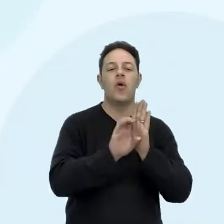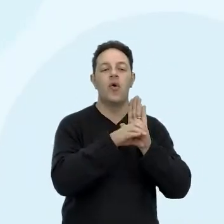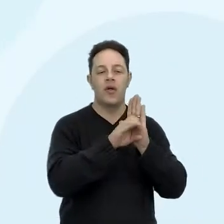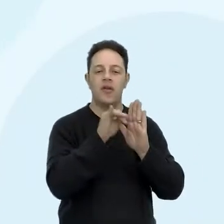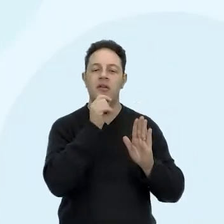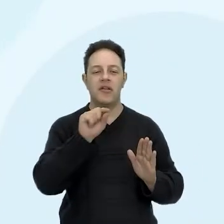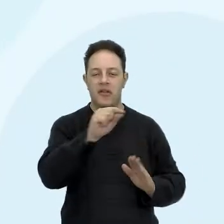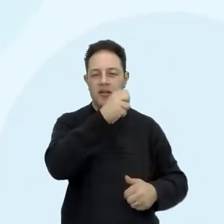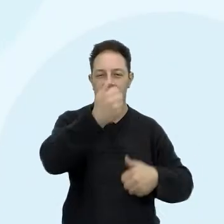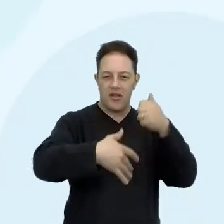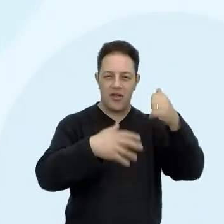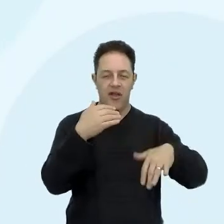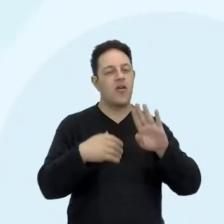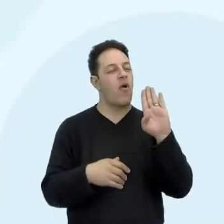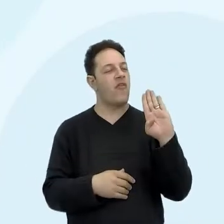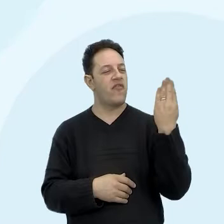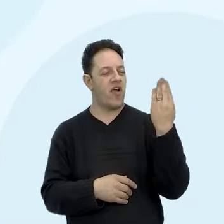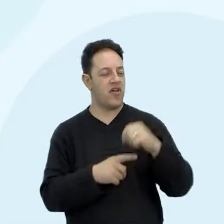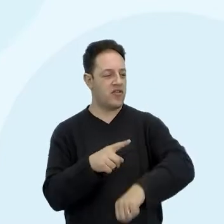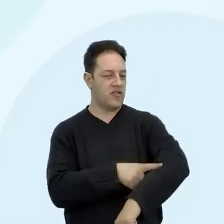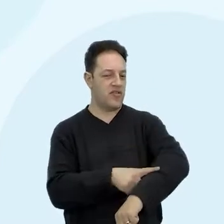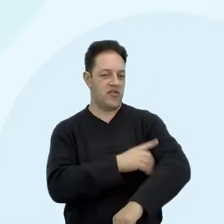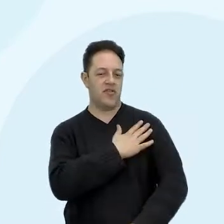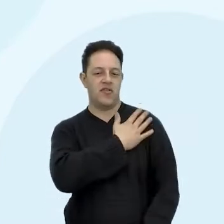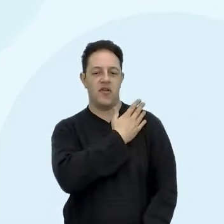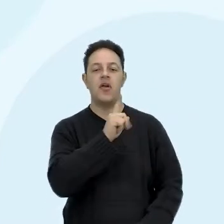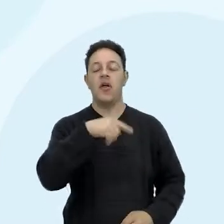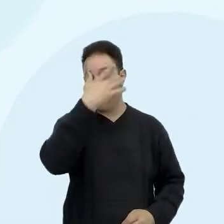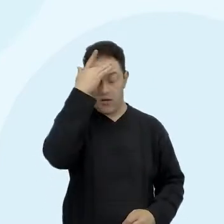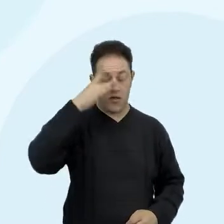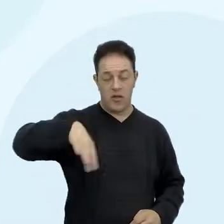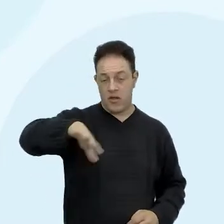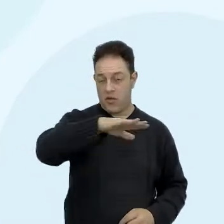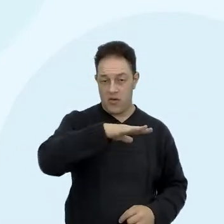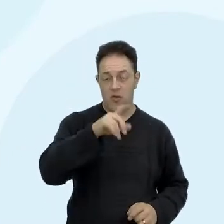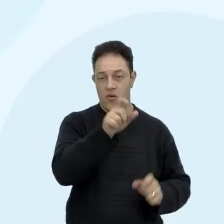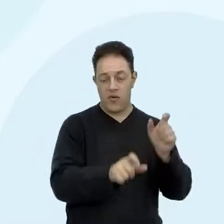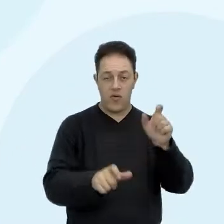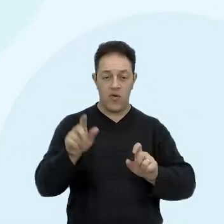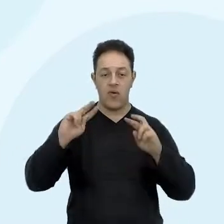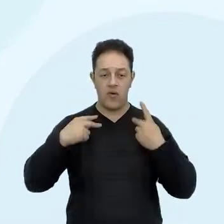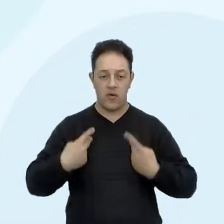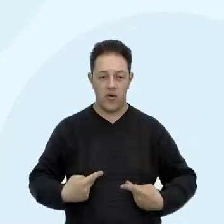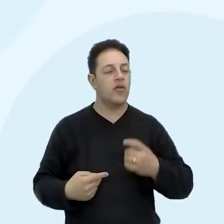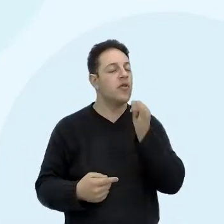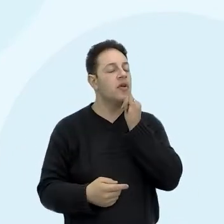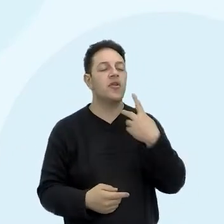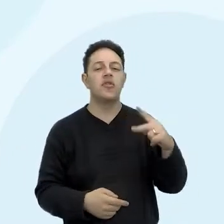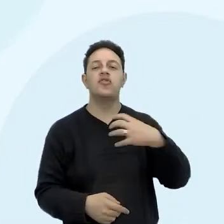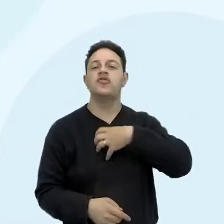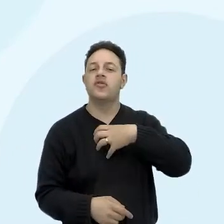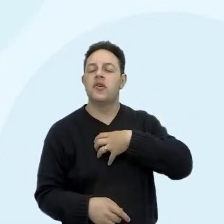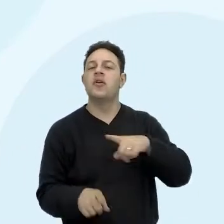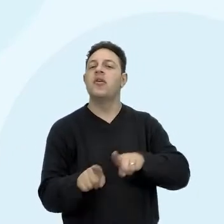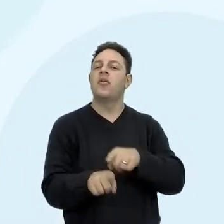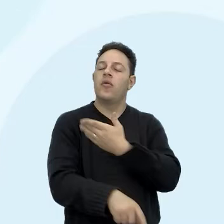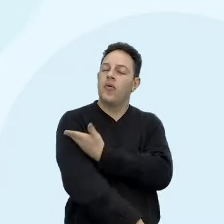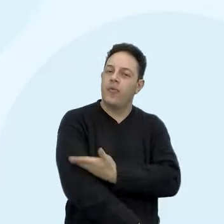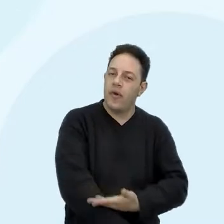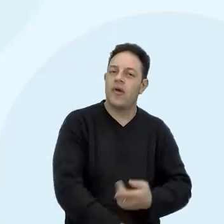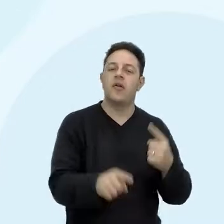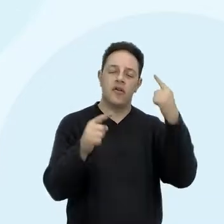da falsidade do conceito de raça para a definição dos seres humanos quanto às suas características